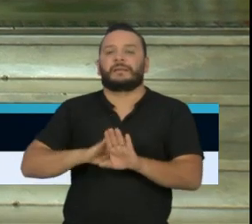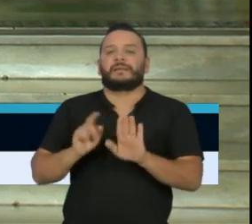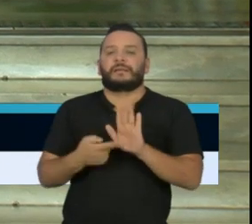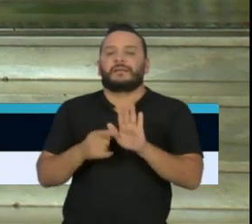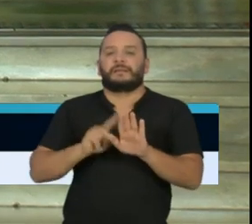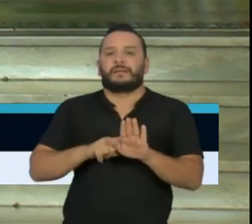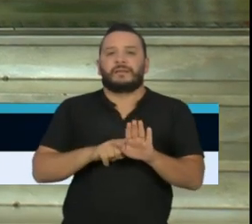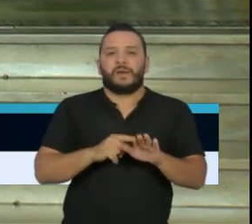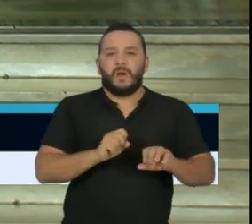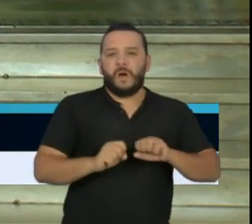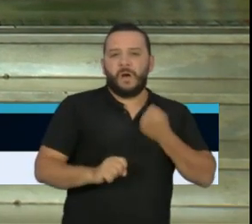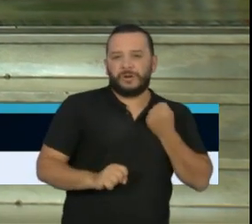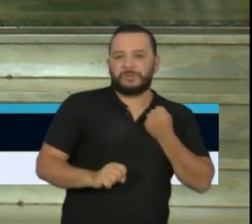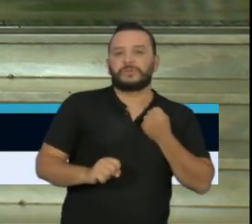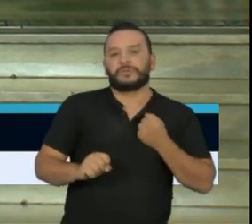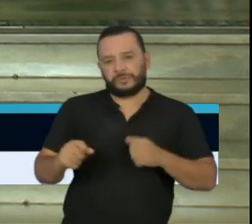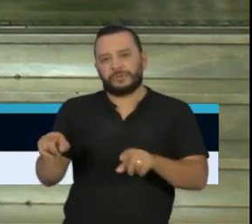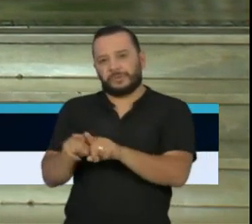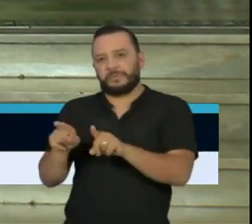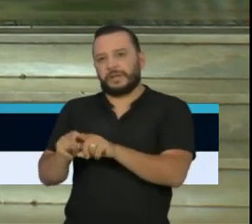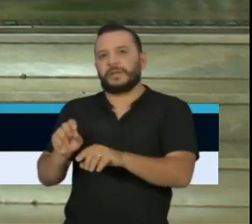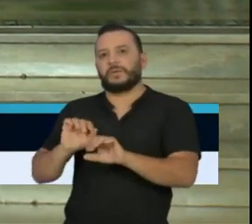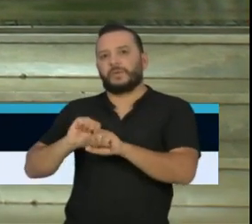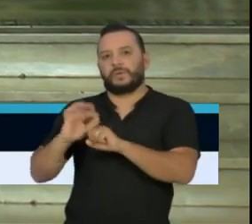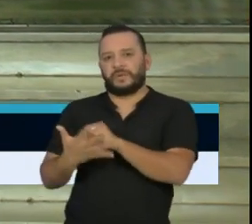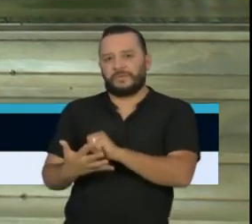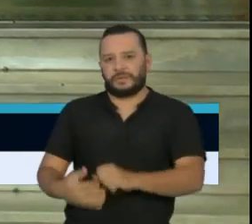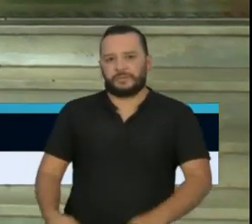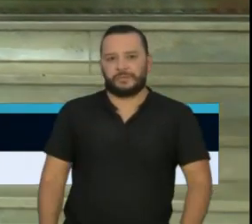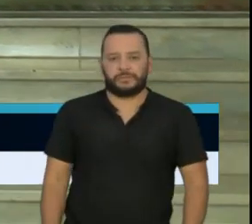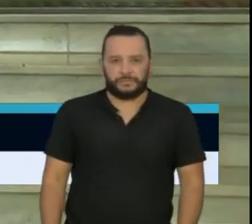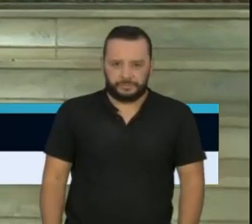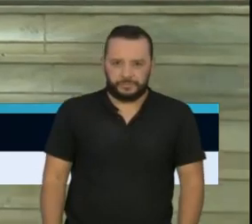ódio. Obrigado, boa tarde, bom final de semana.